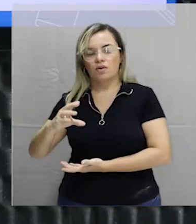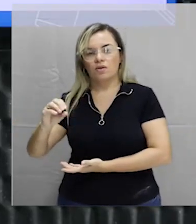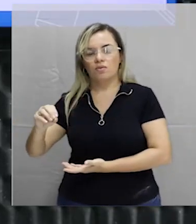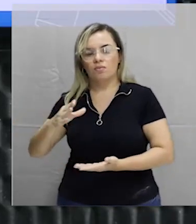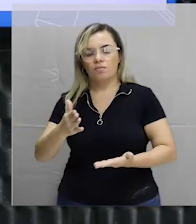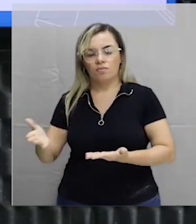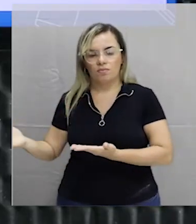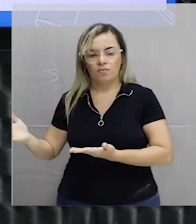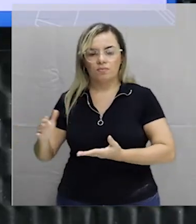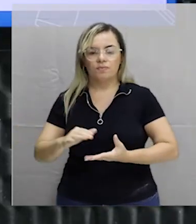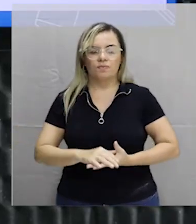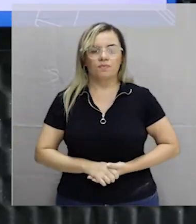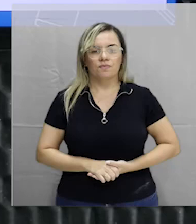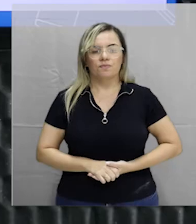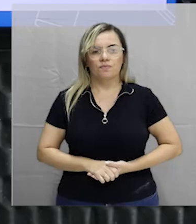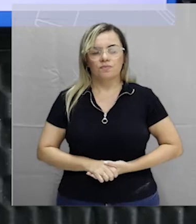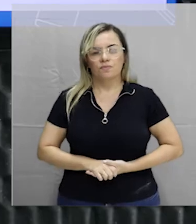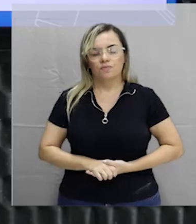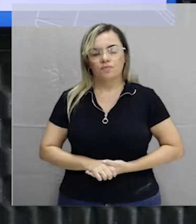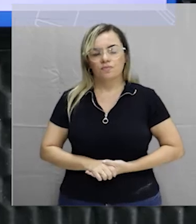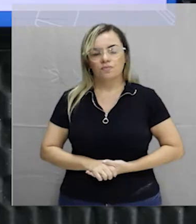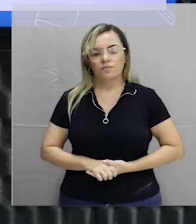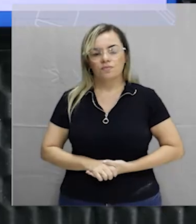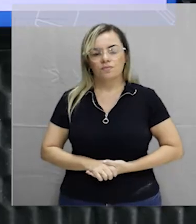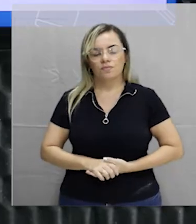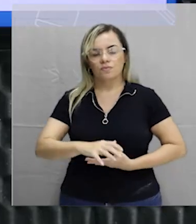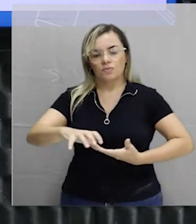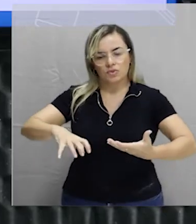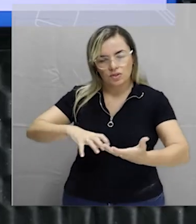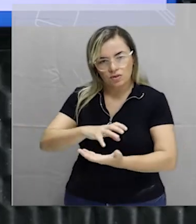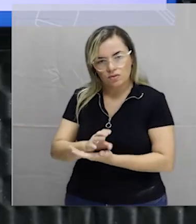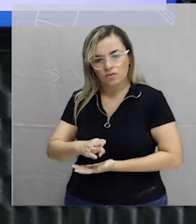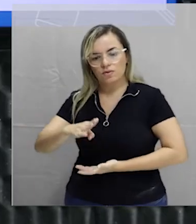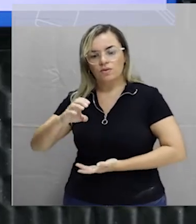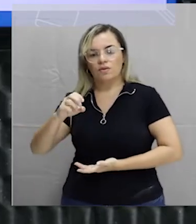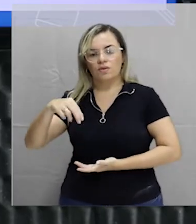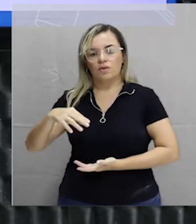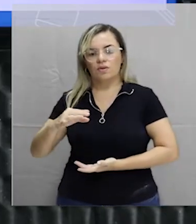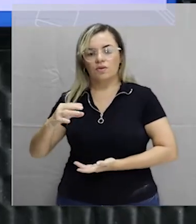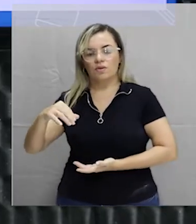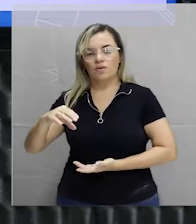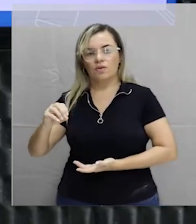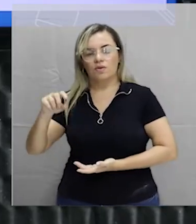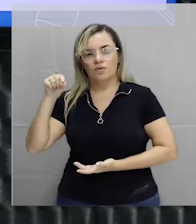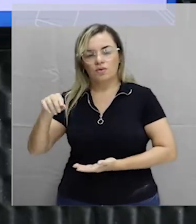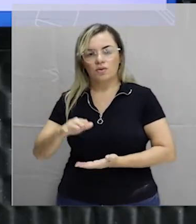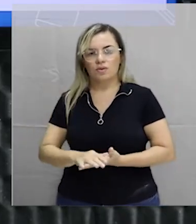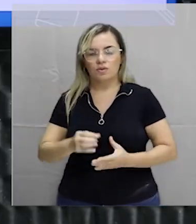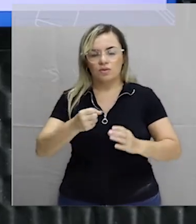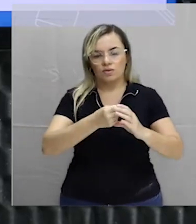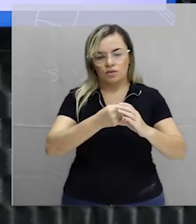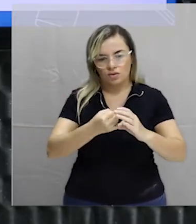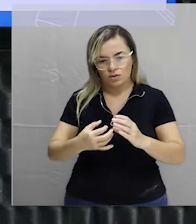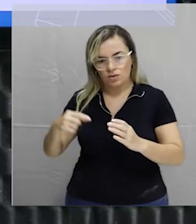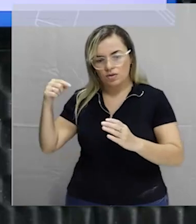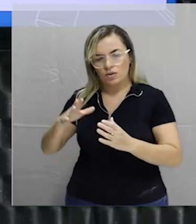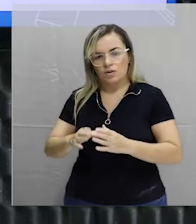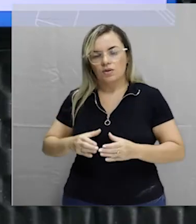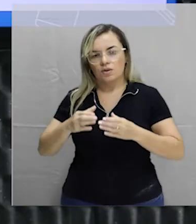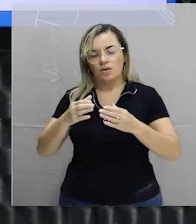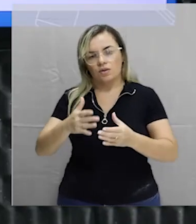ou a Revolta de Beckman. A Revolta de Beckman, que foi considerada um movimento